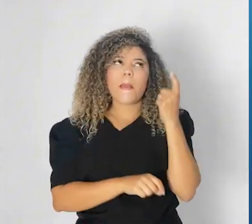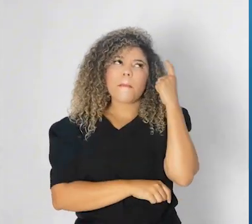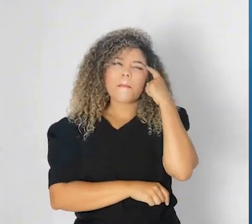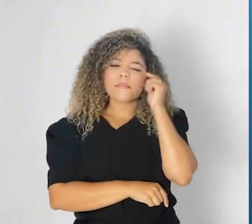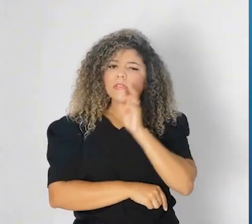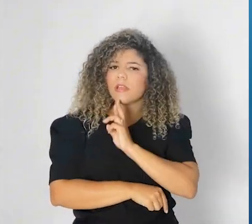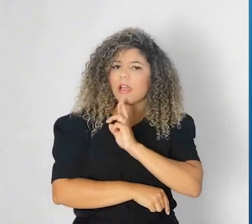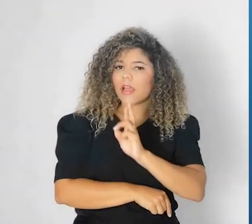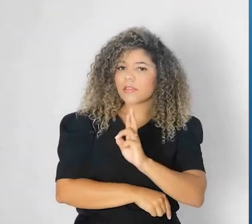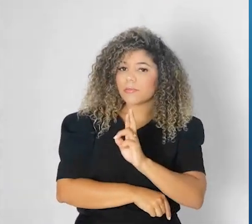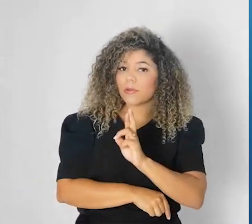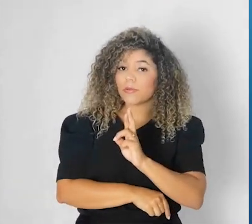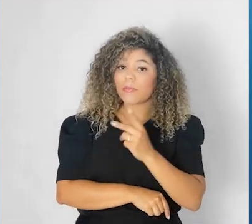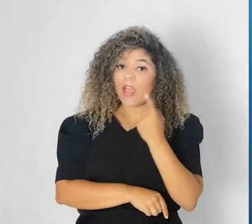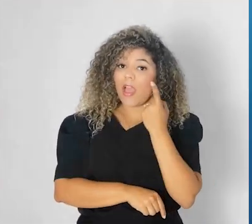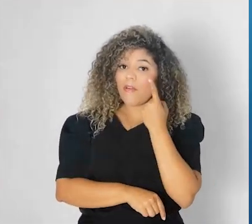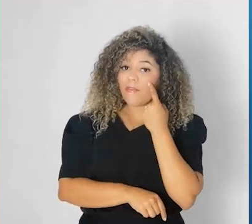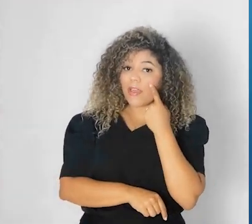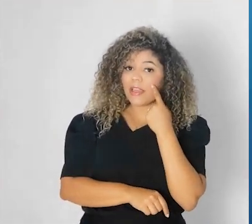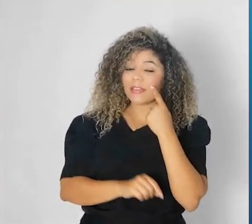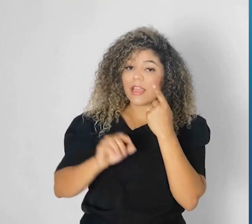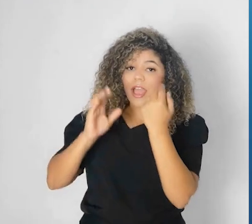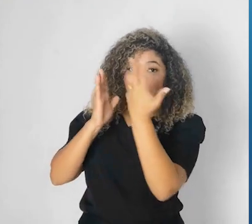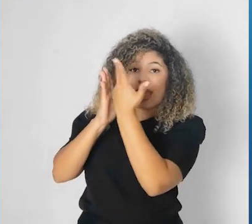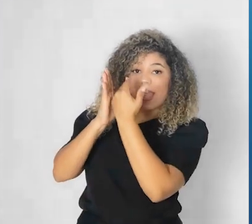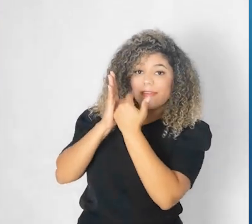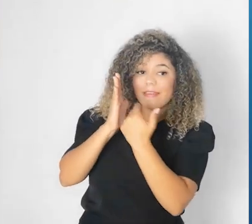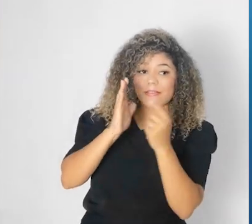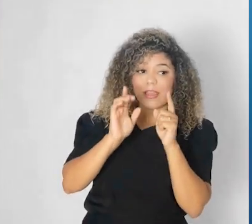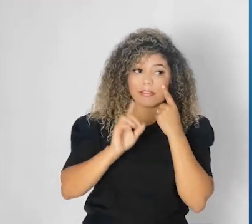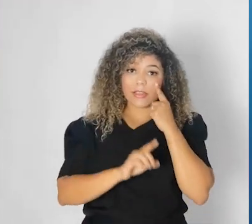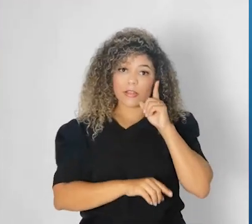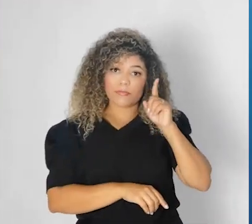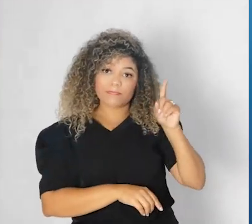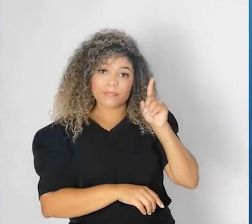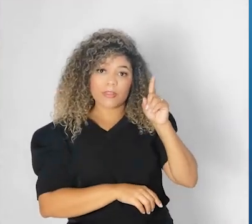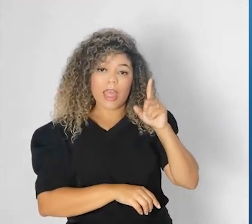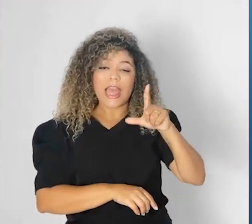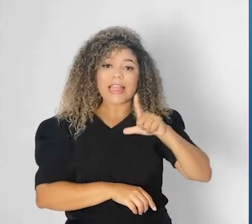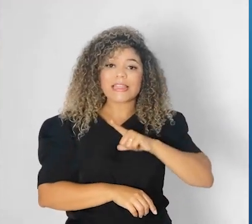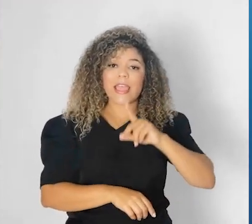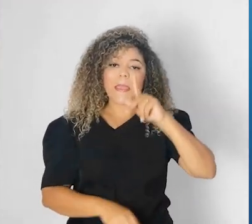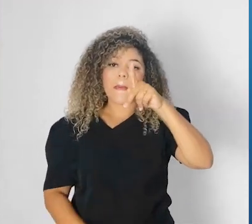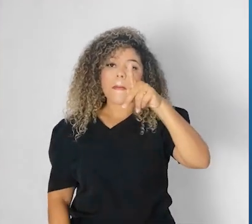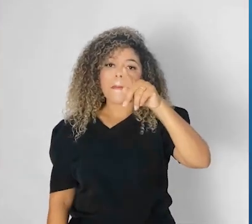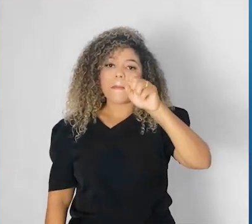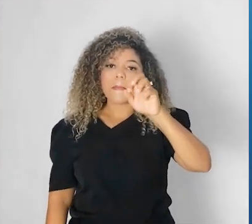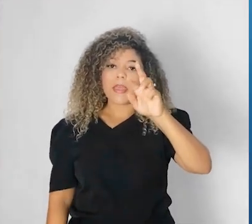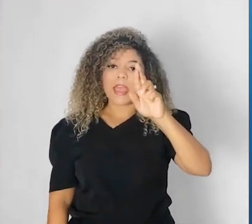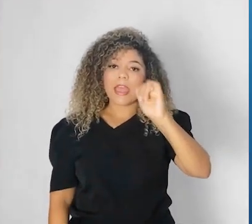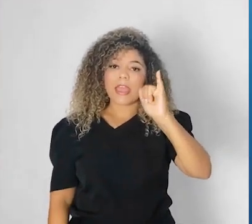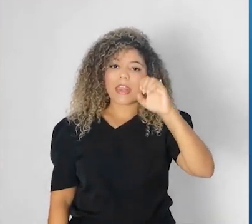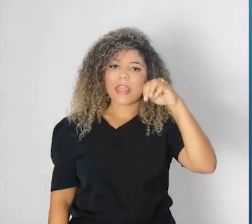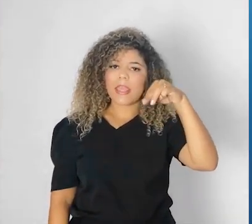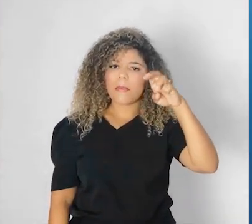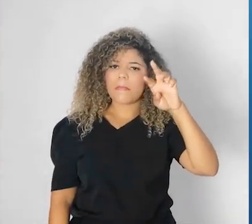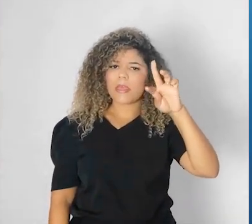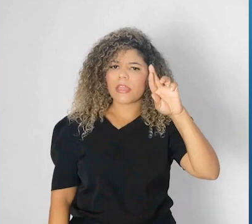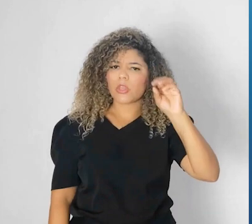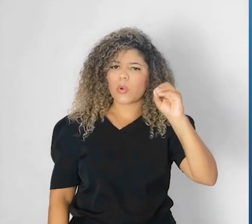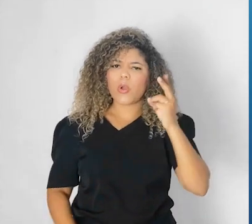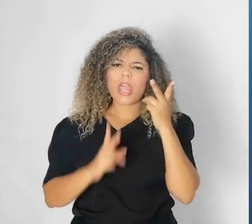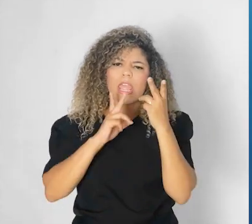responda. Vamos considerar que as figuras representadas a seguir têm perímetros iguais. Professor, o que é